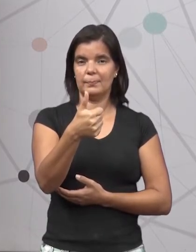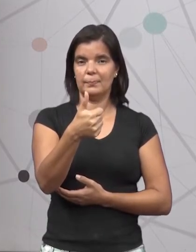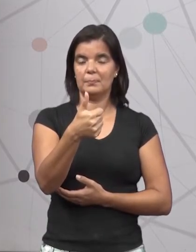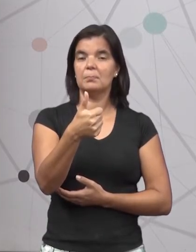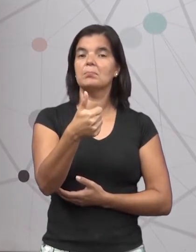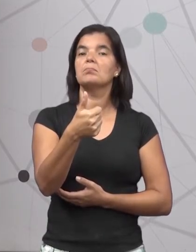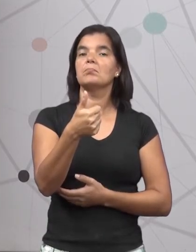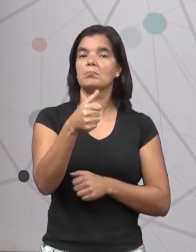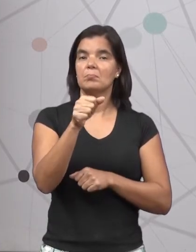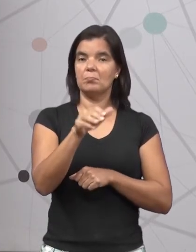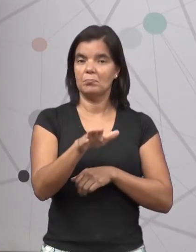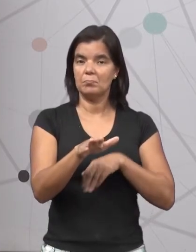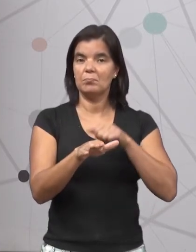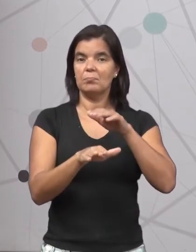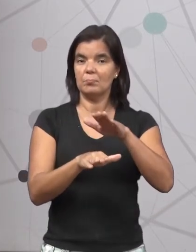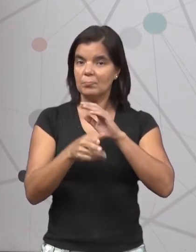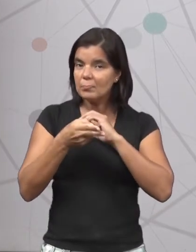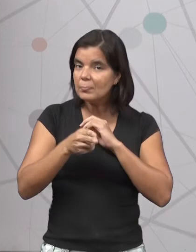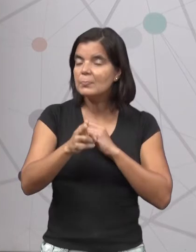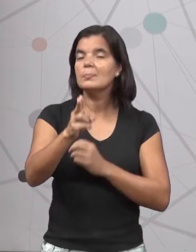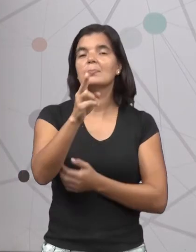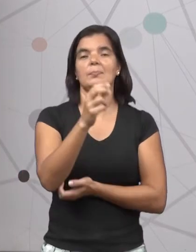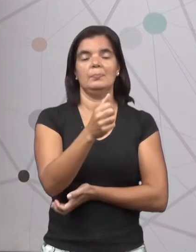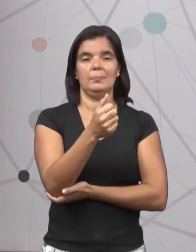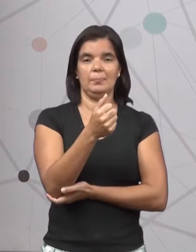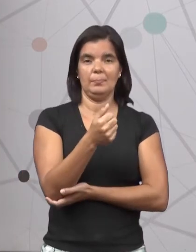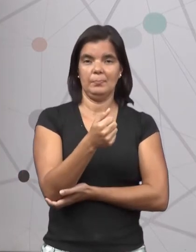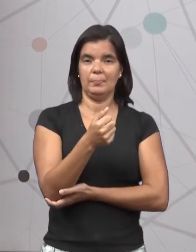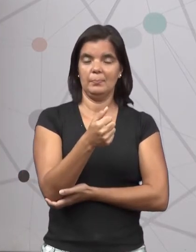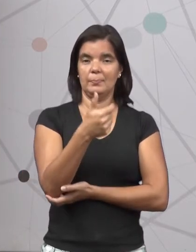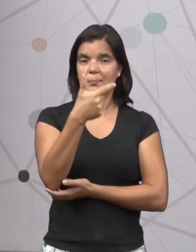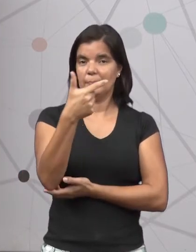21 passos. Vamos continuar?